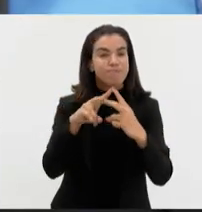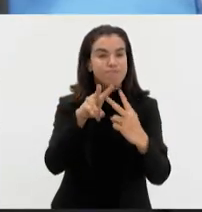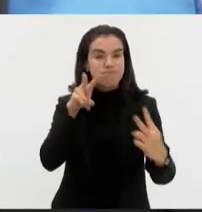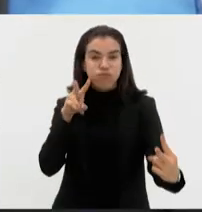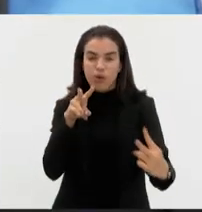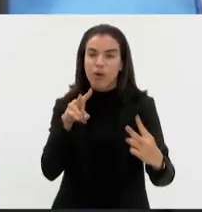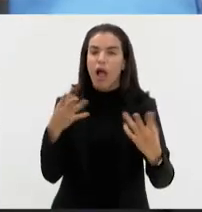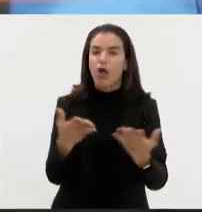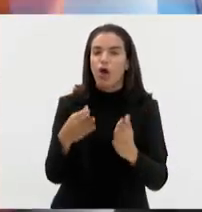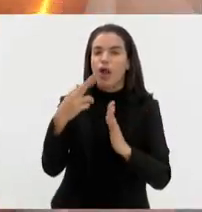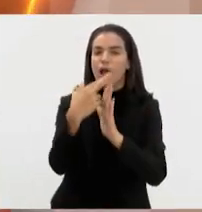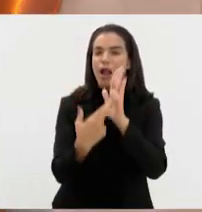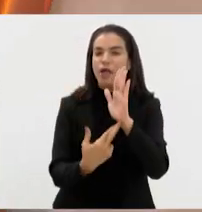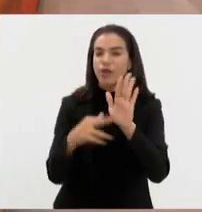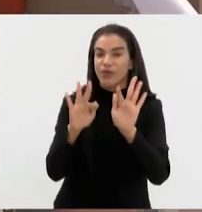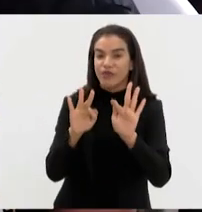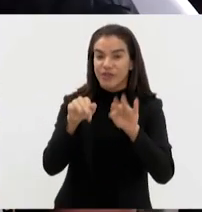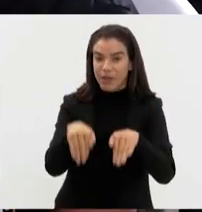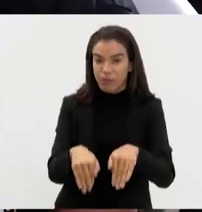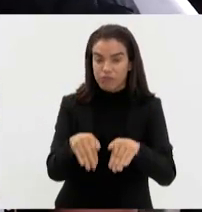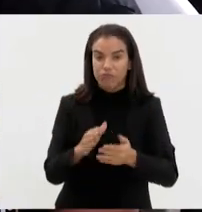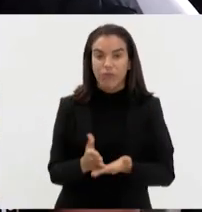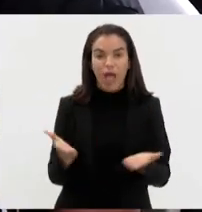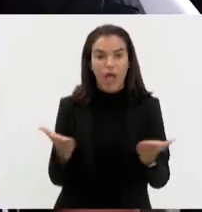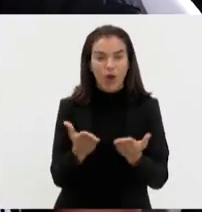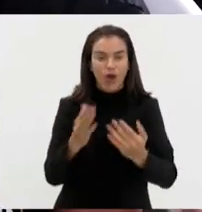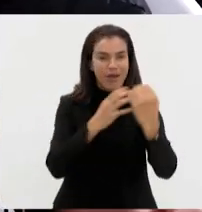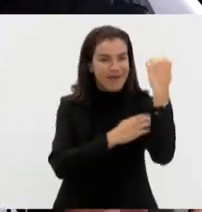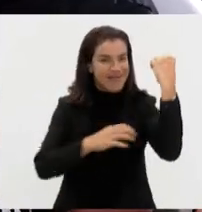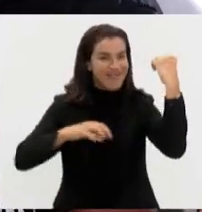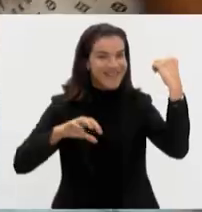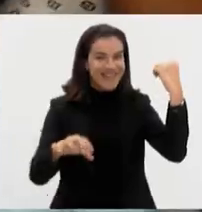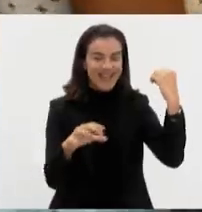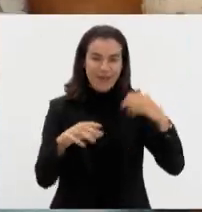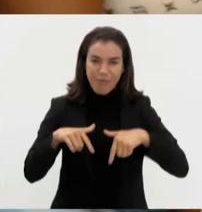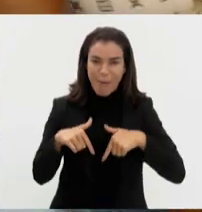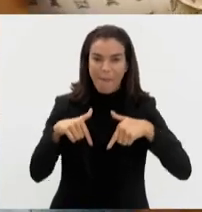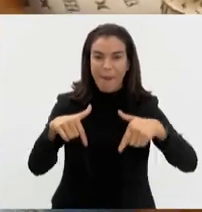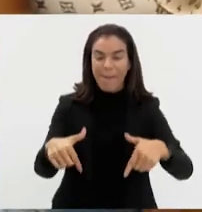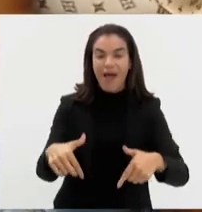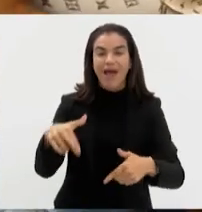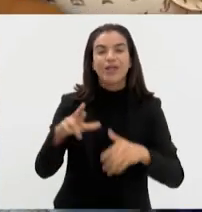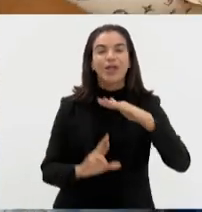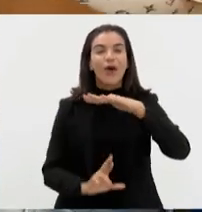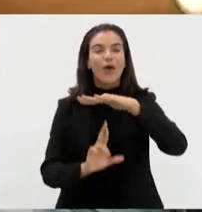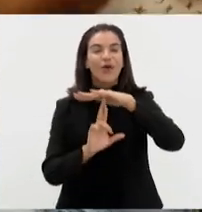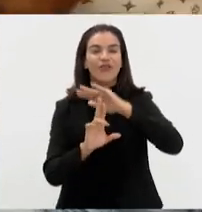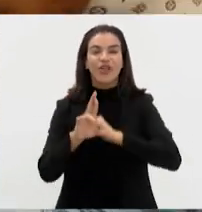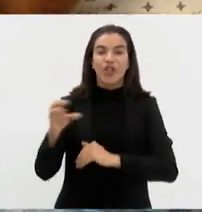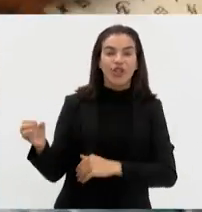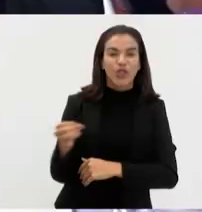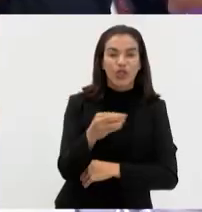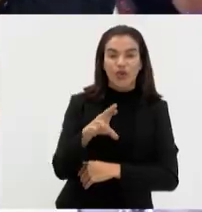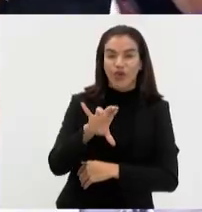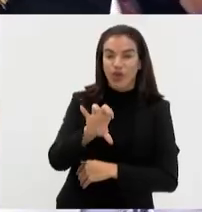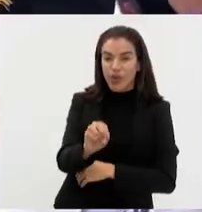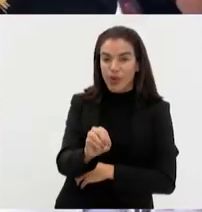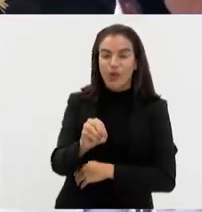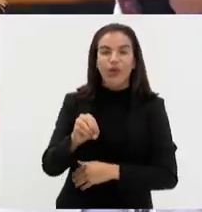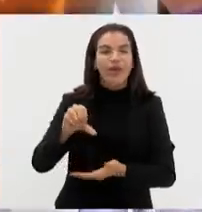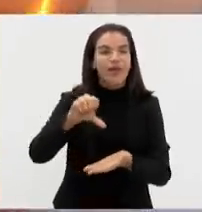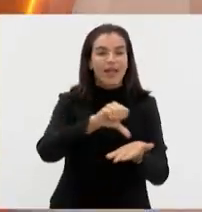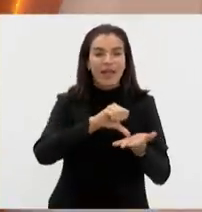vota relatório final. Programa Empoderadas realiza ações na rodoviária Novo Rio, Central do Brasil e Largo